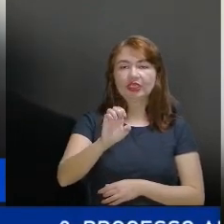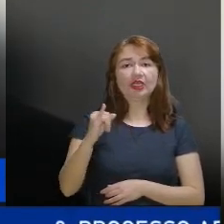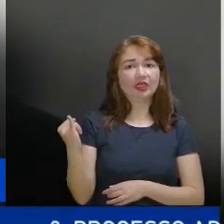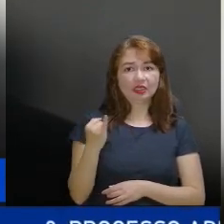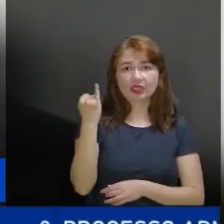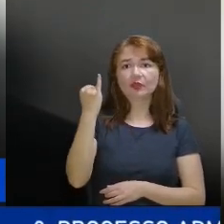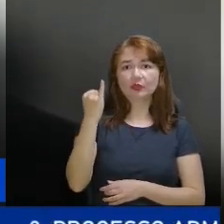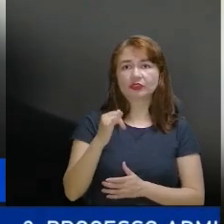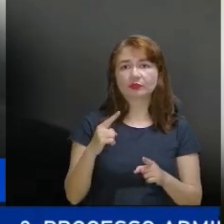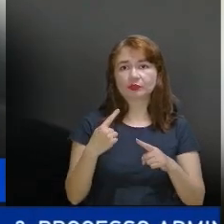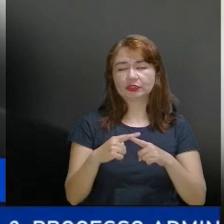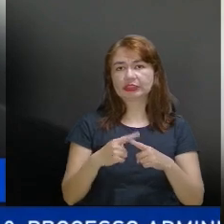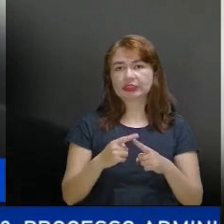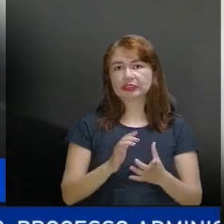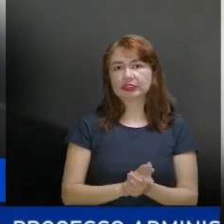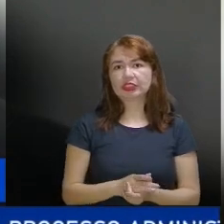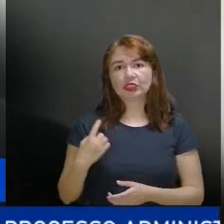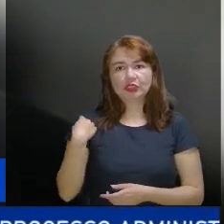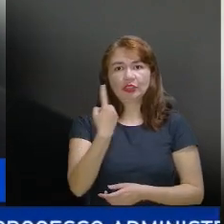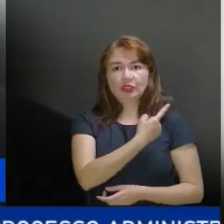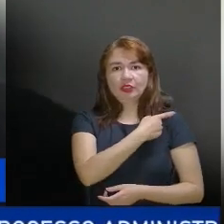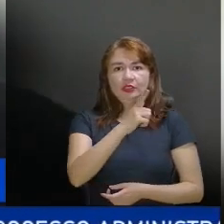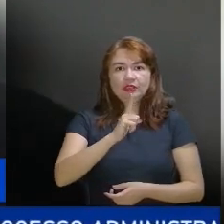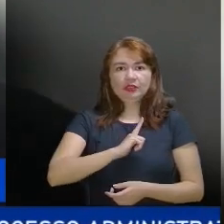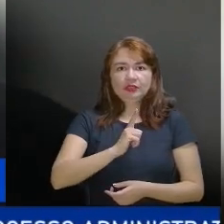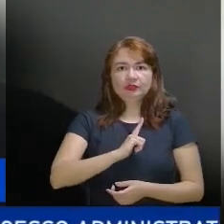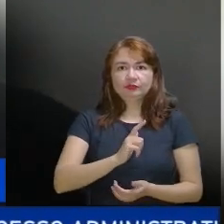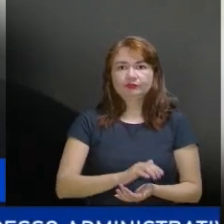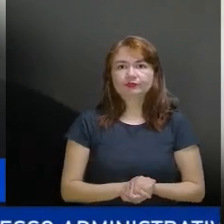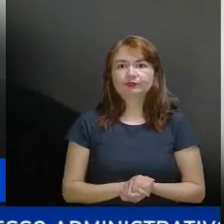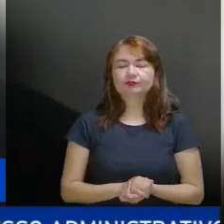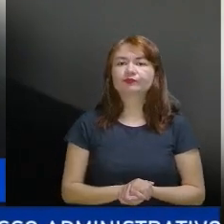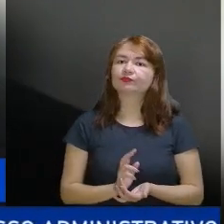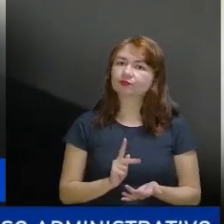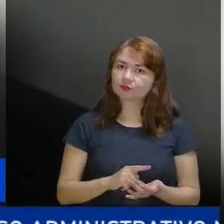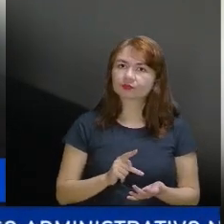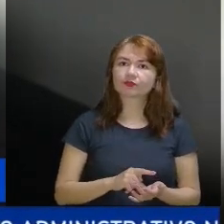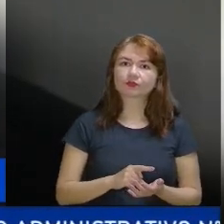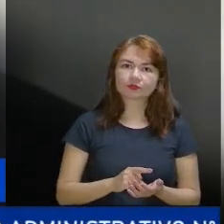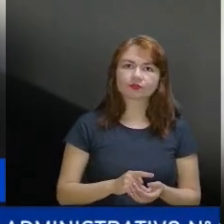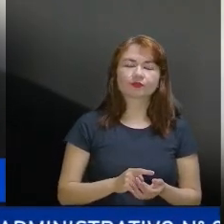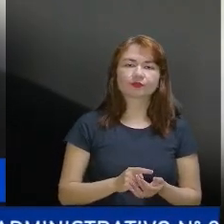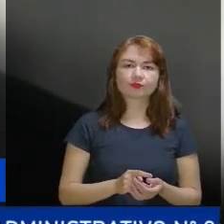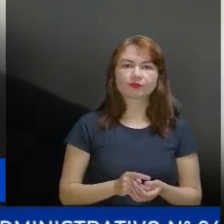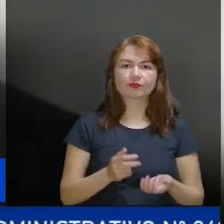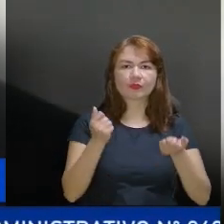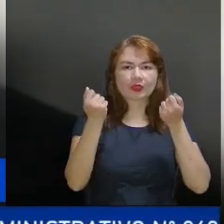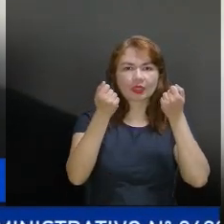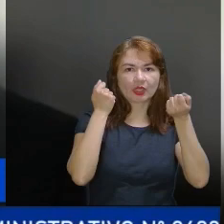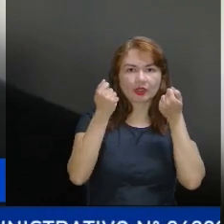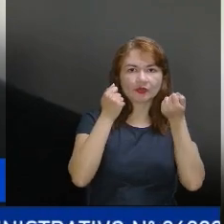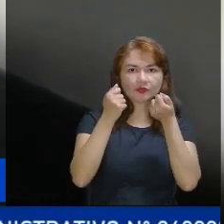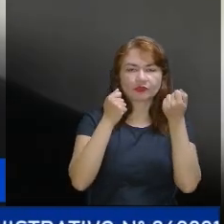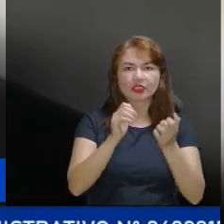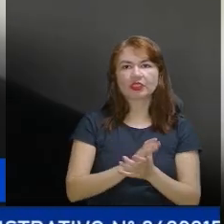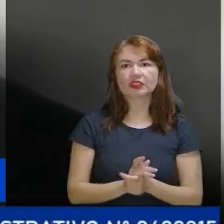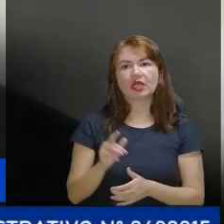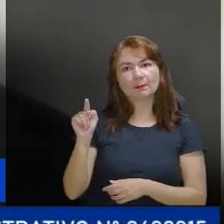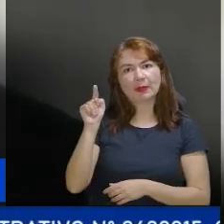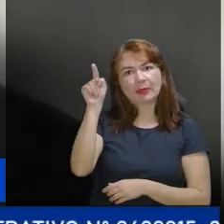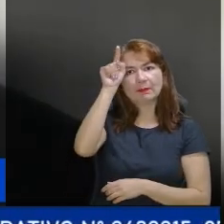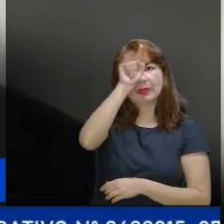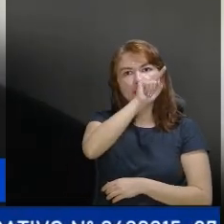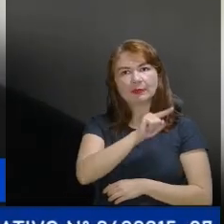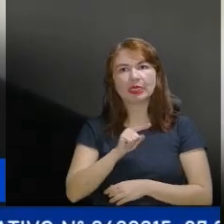por quê? Tá? Porque nós temos que verdadeiramente analisar a situação de cada unidade federada, tá, ao